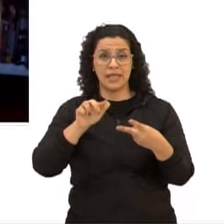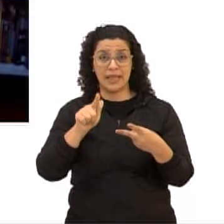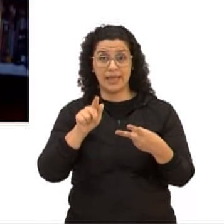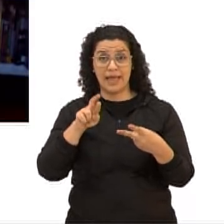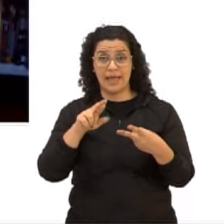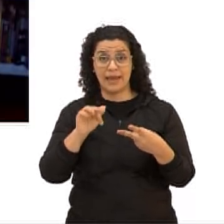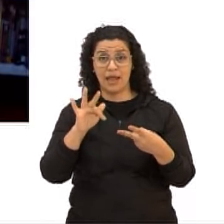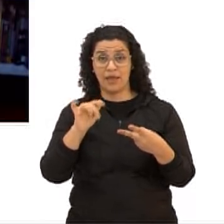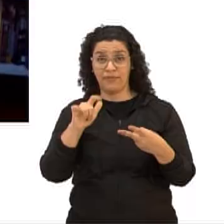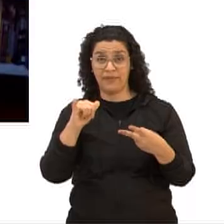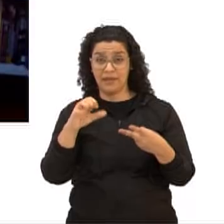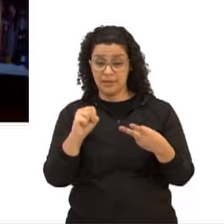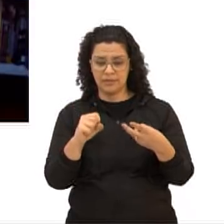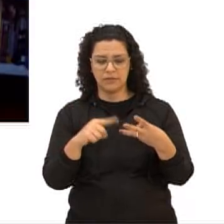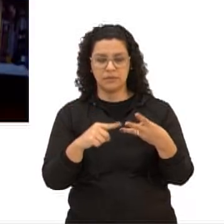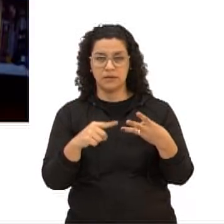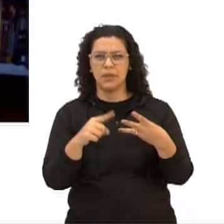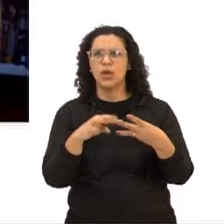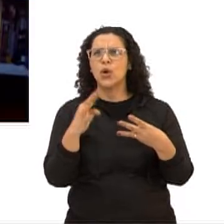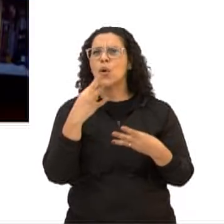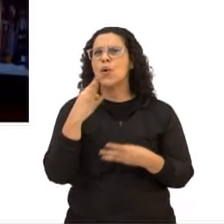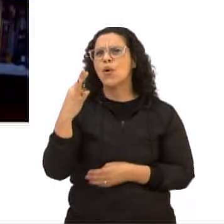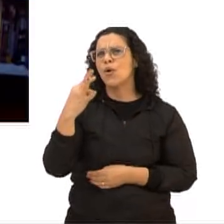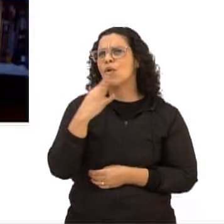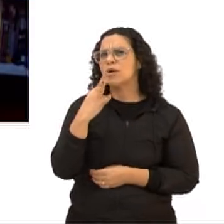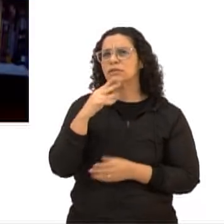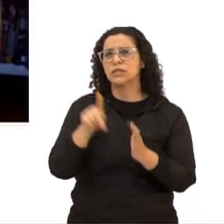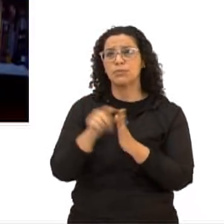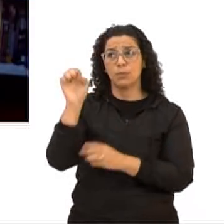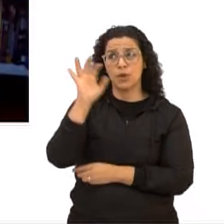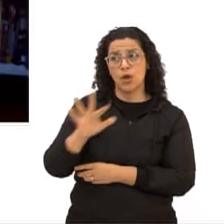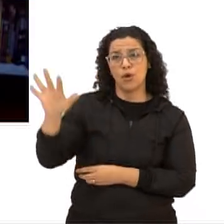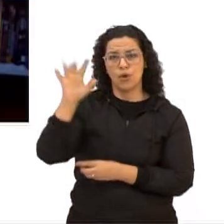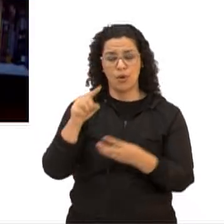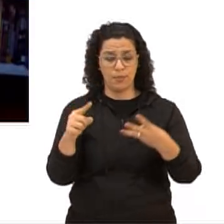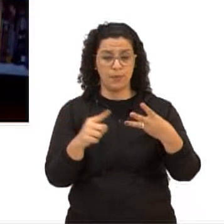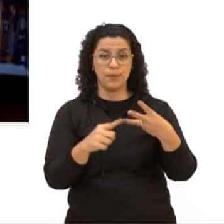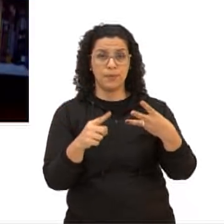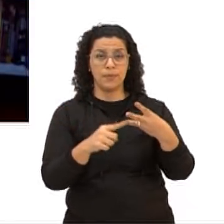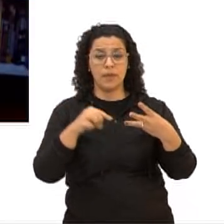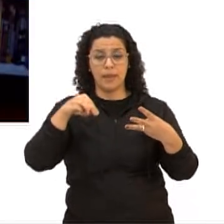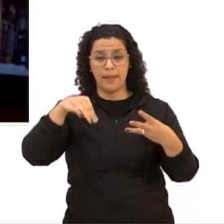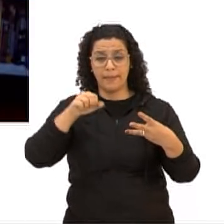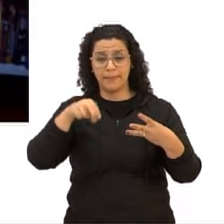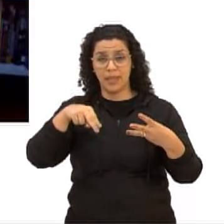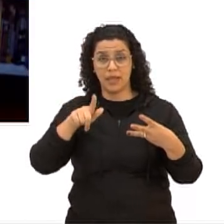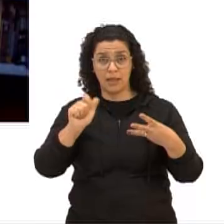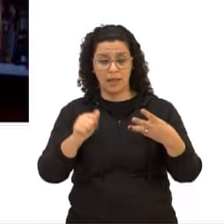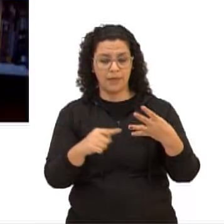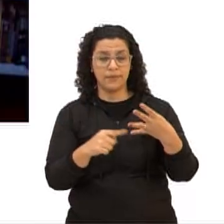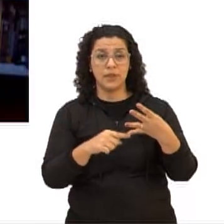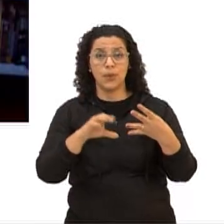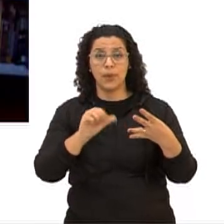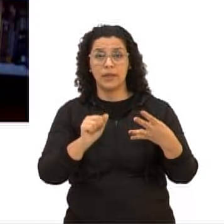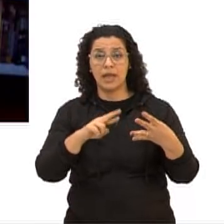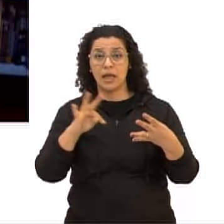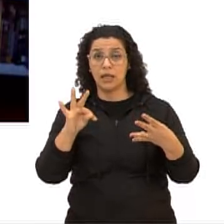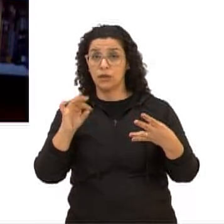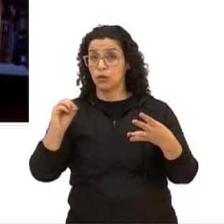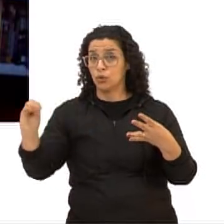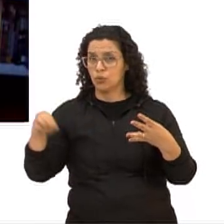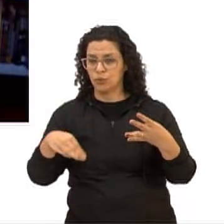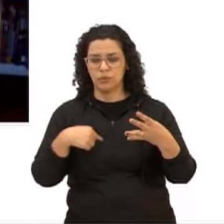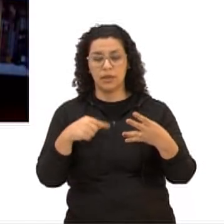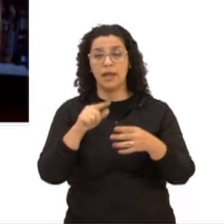né? Também conhecidas, né, anteriormente como os gibis europeus, o estilo mangá e o estilo cartoon, né?